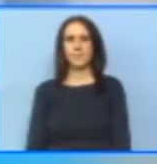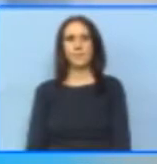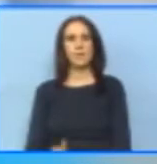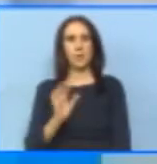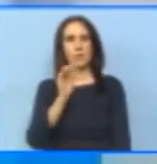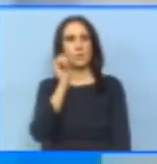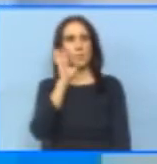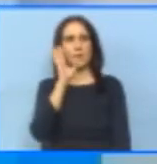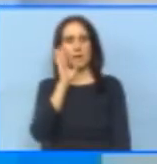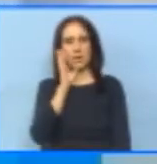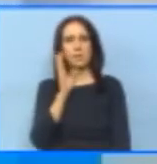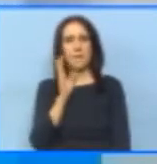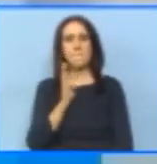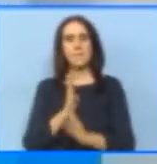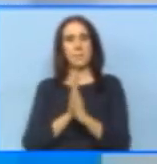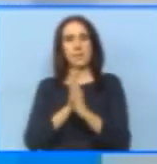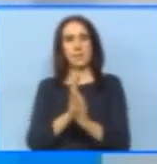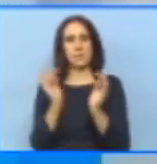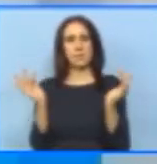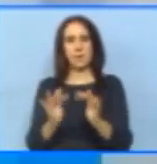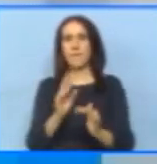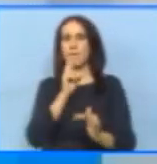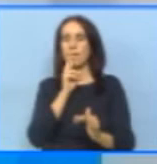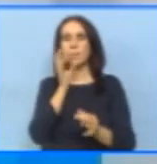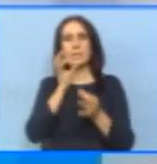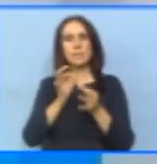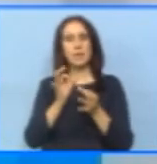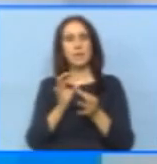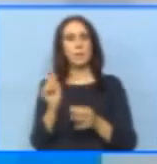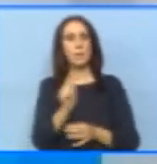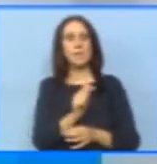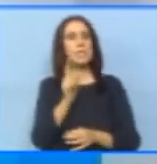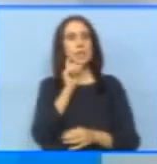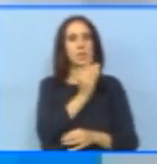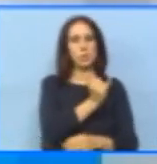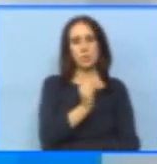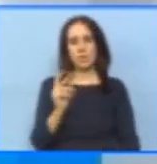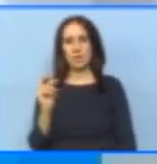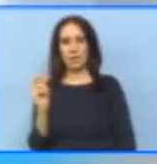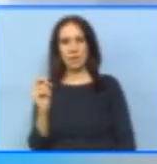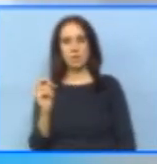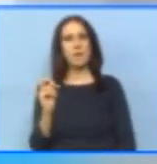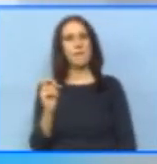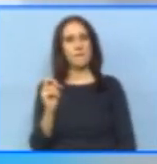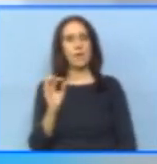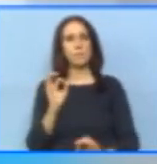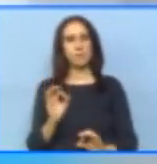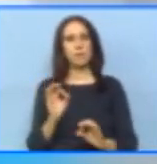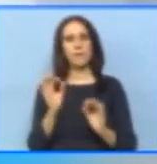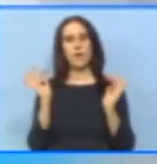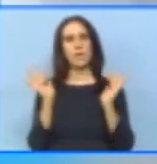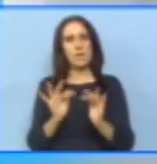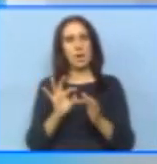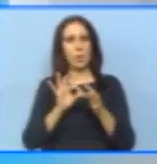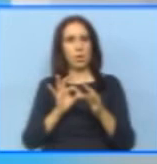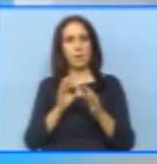Olá, muito boa tarde. A peregrinação a Fátima, no mês de setembro, nos dias 12 e 13, terá uma presença significativa de colaboradores